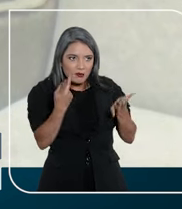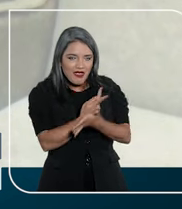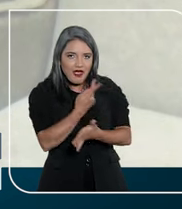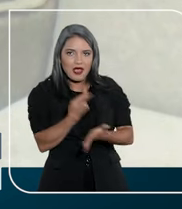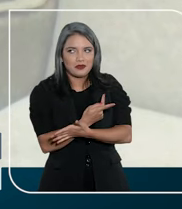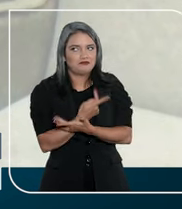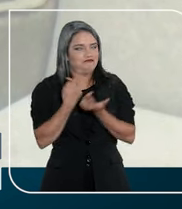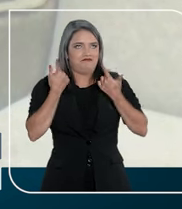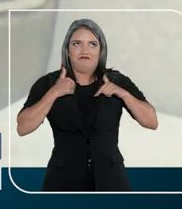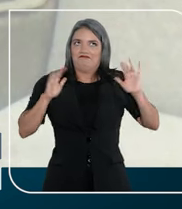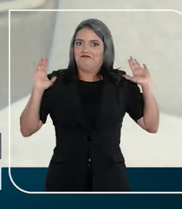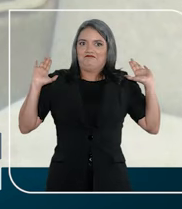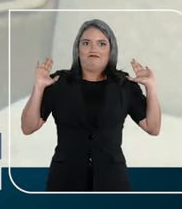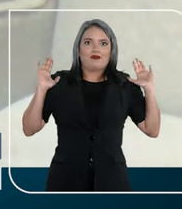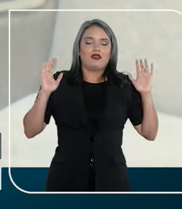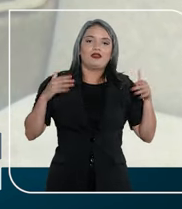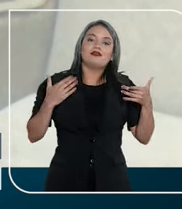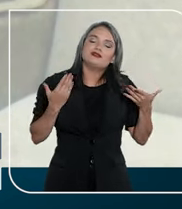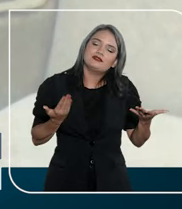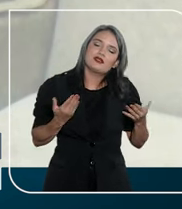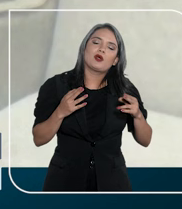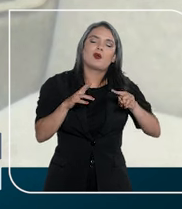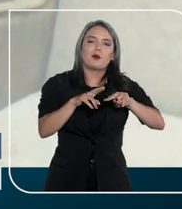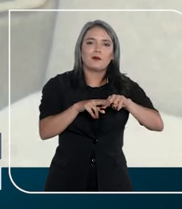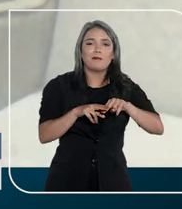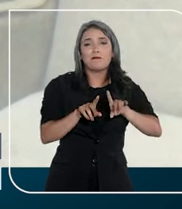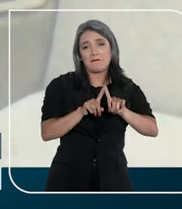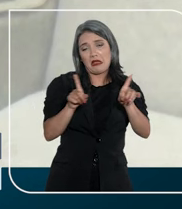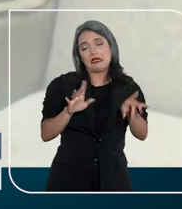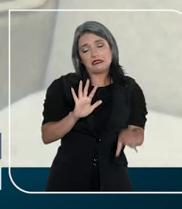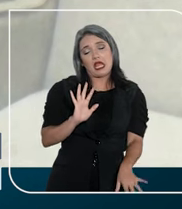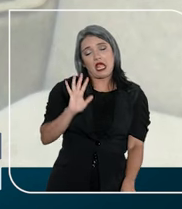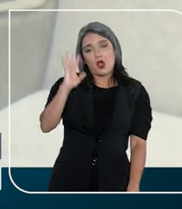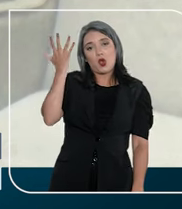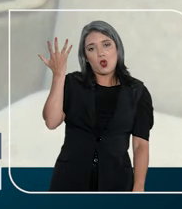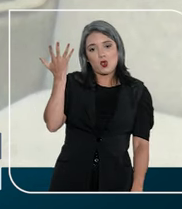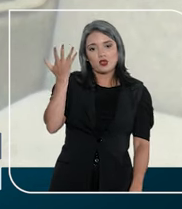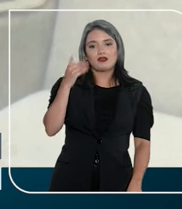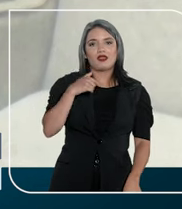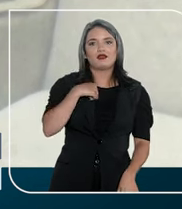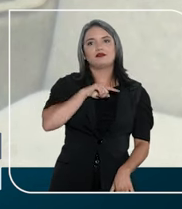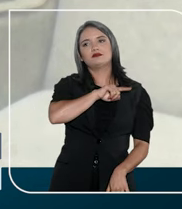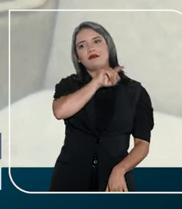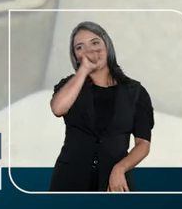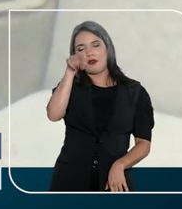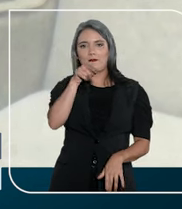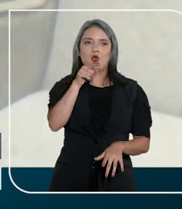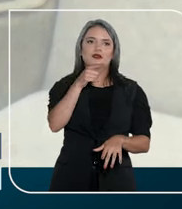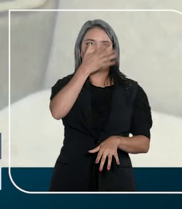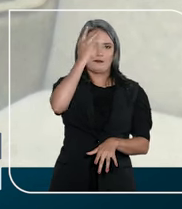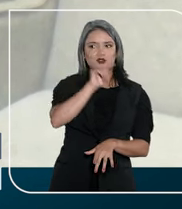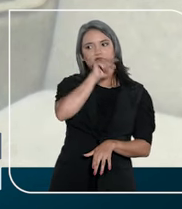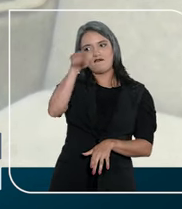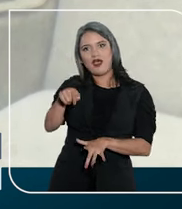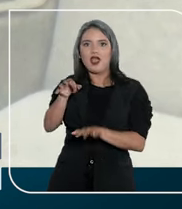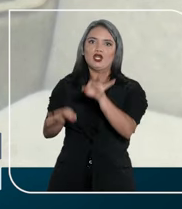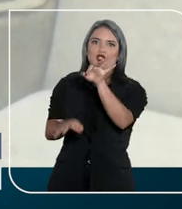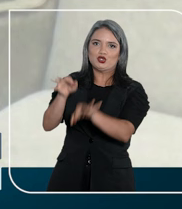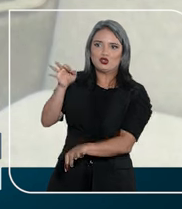né? Então, é muito mais comum que esse questionamento acabe sendo levado para o Poder